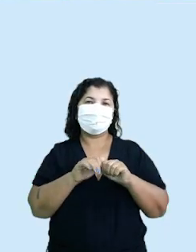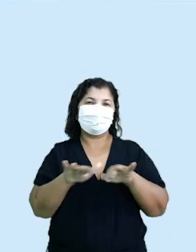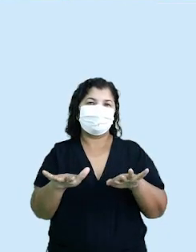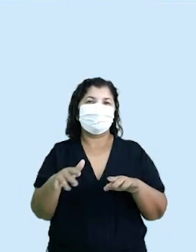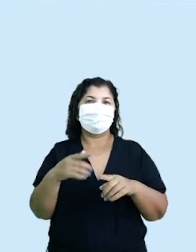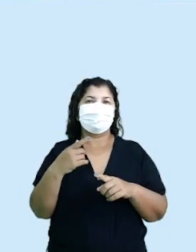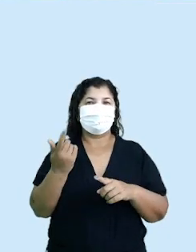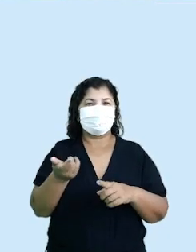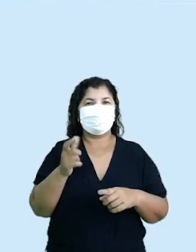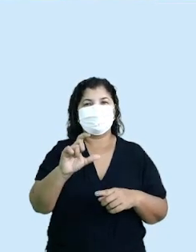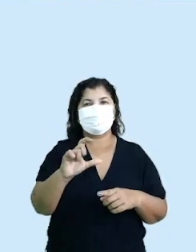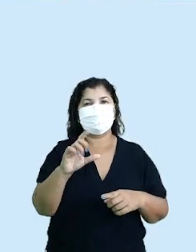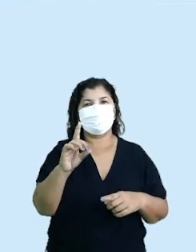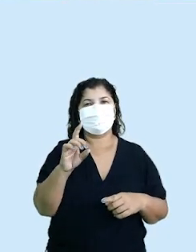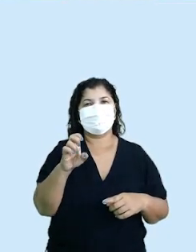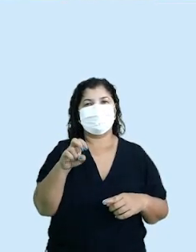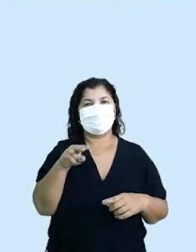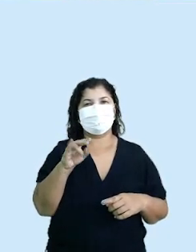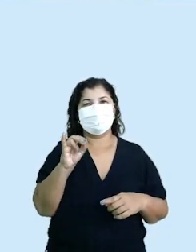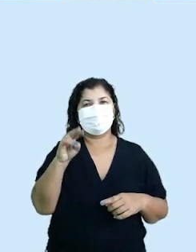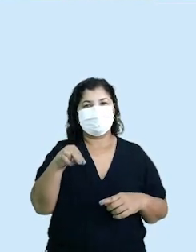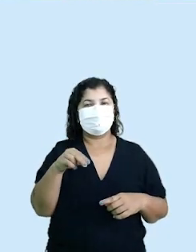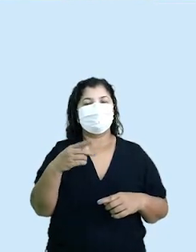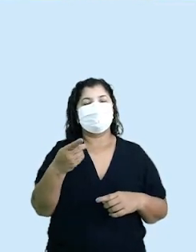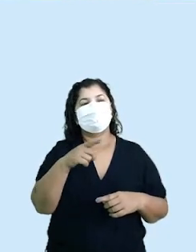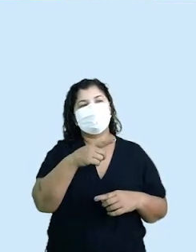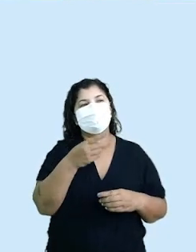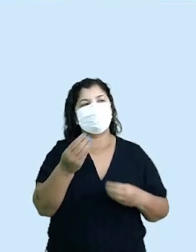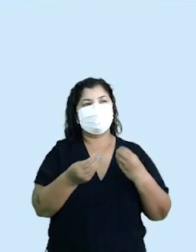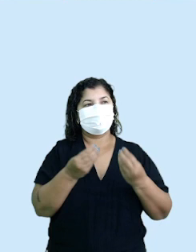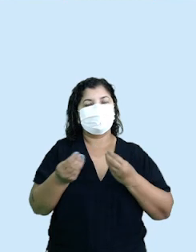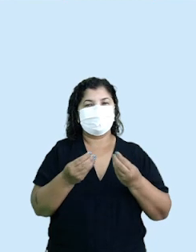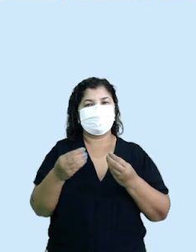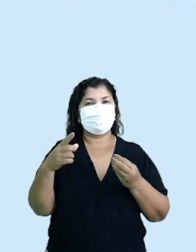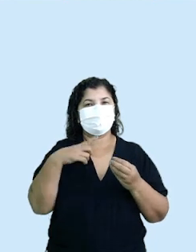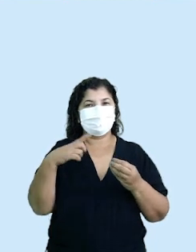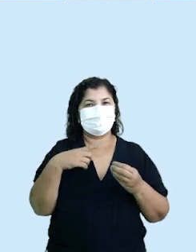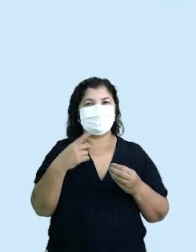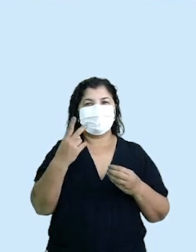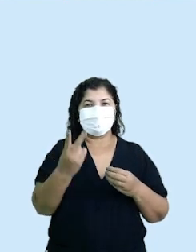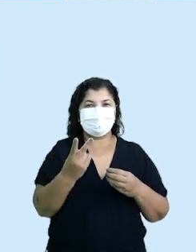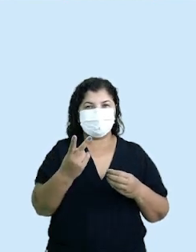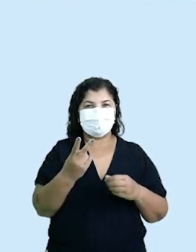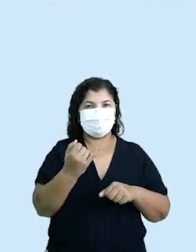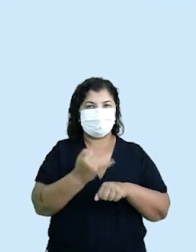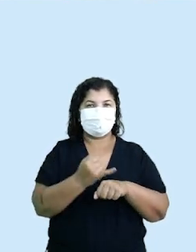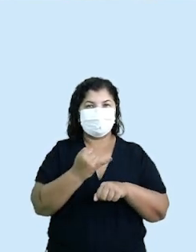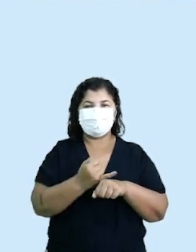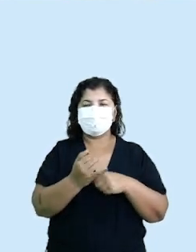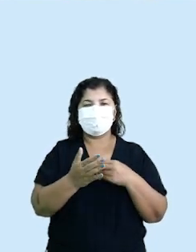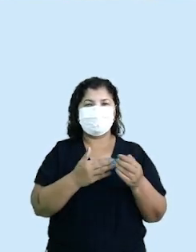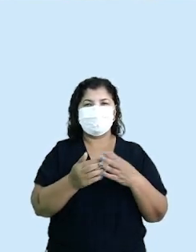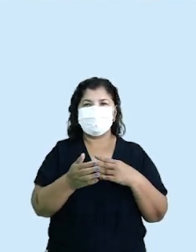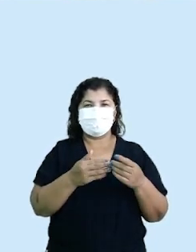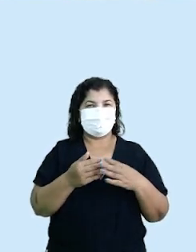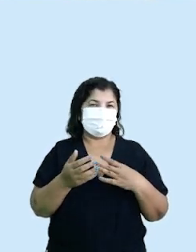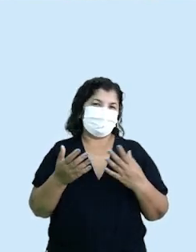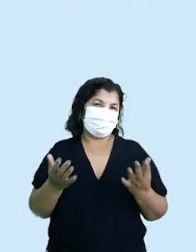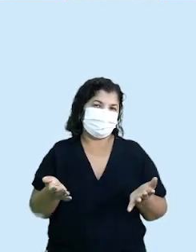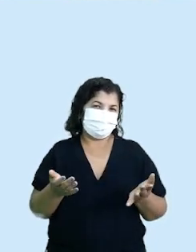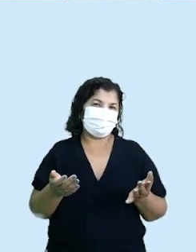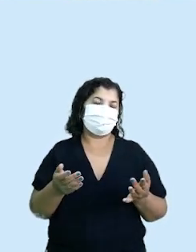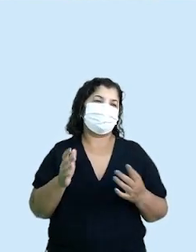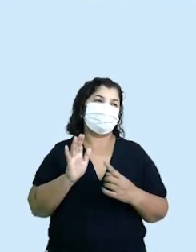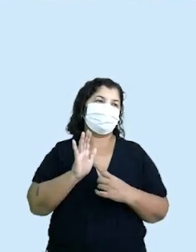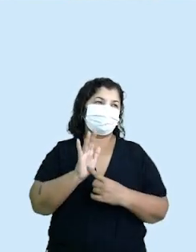pilha de Daniell. Então, como é que funciona essa pilha? Consiste em pegar dois metais, quaisquer. No exemplo clássico,